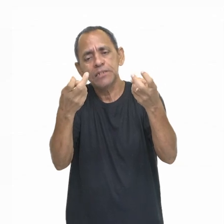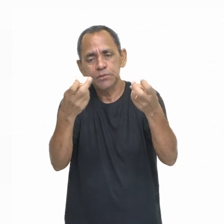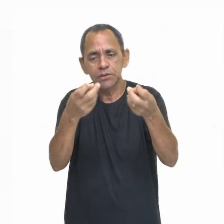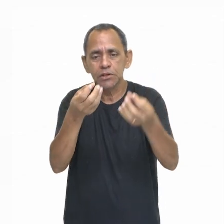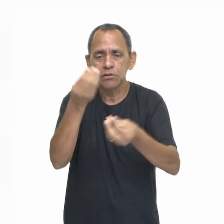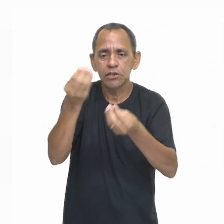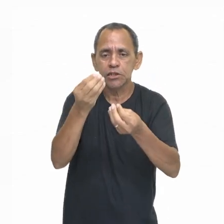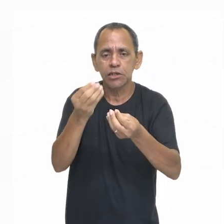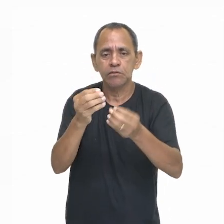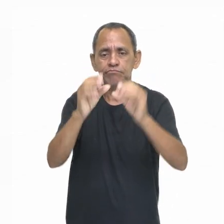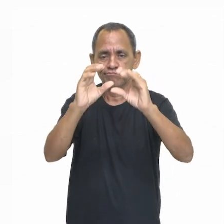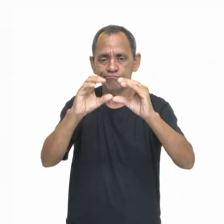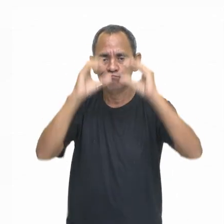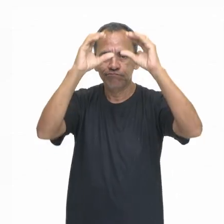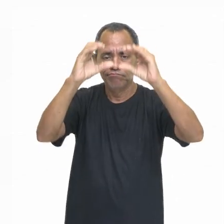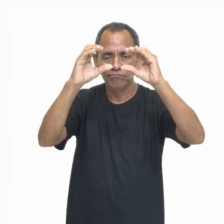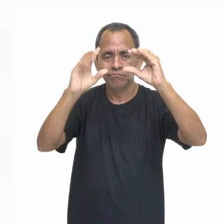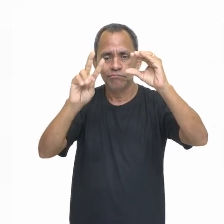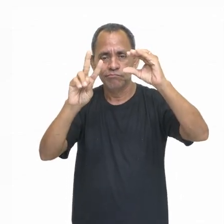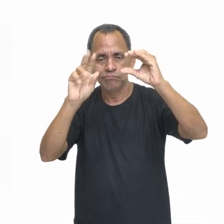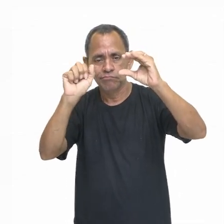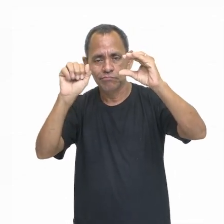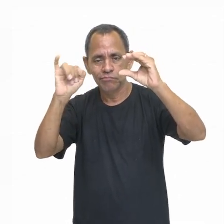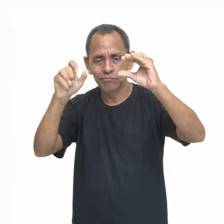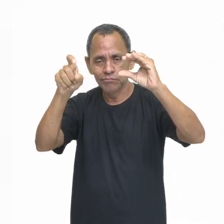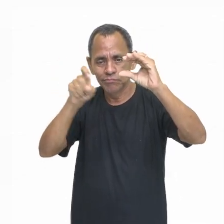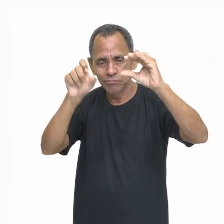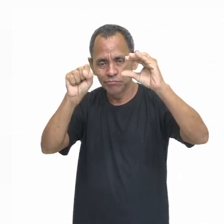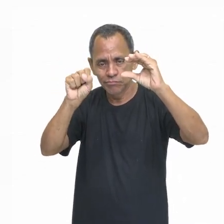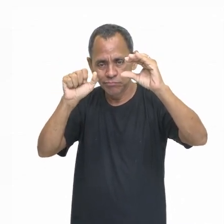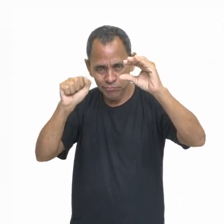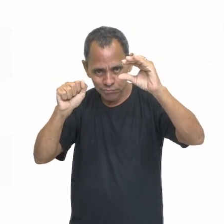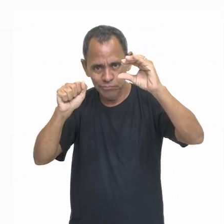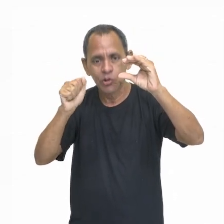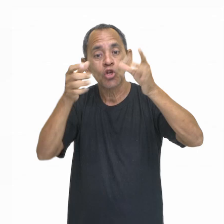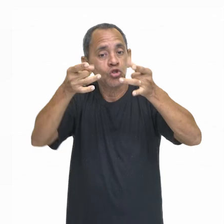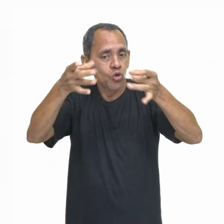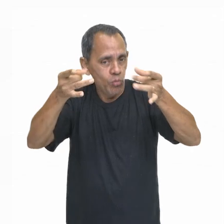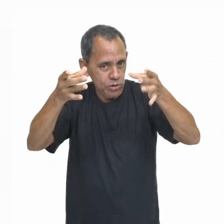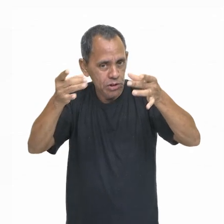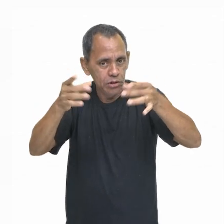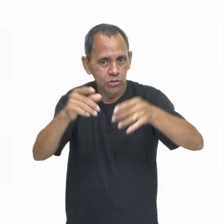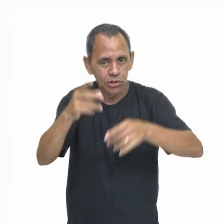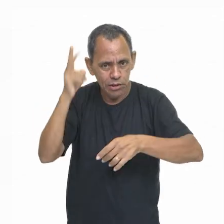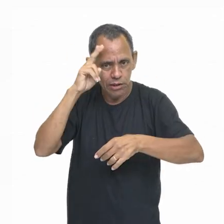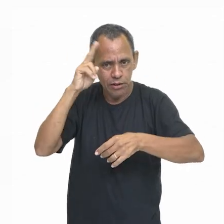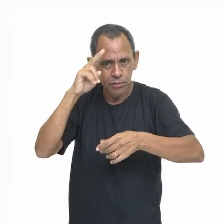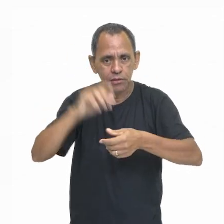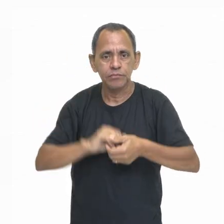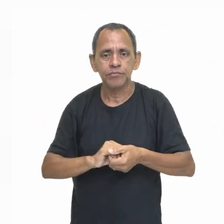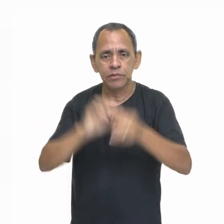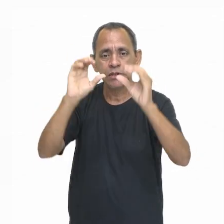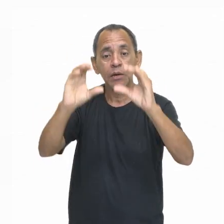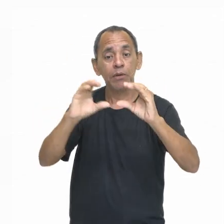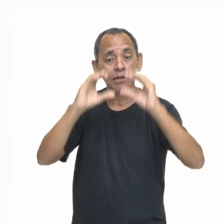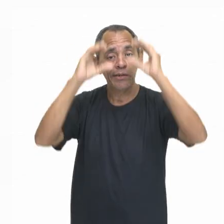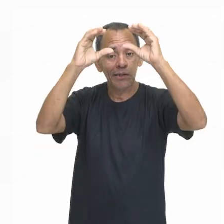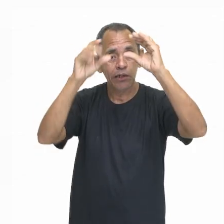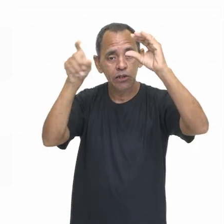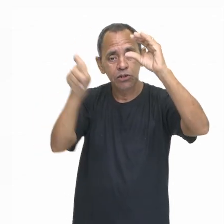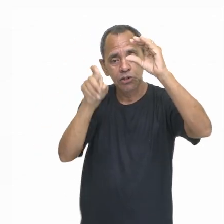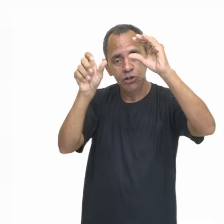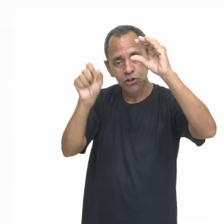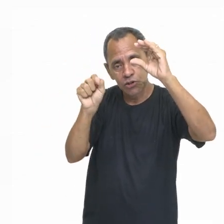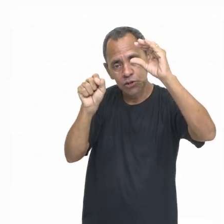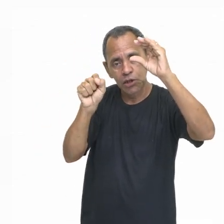tanto quanto os comerciantes ou quanto os kshatriyas, né? E na base dessa